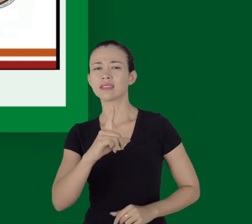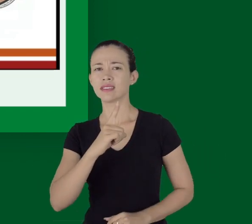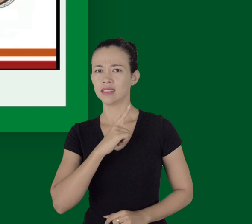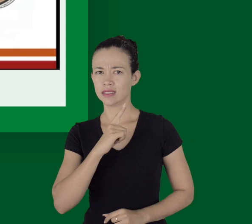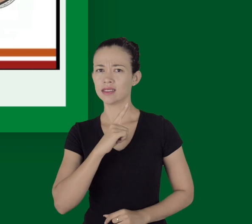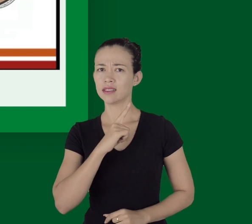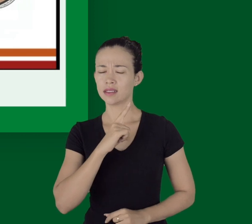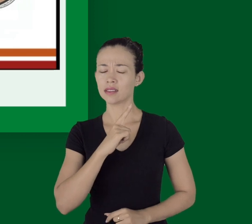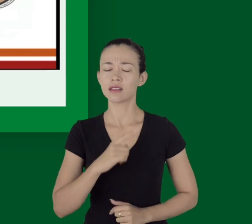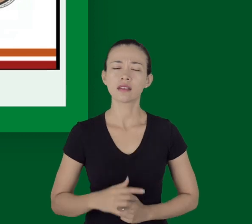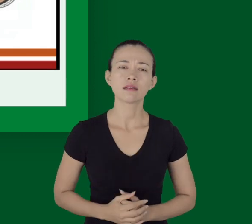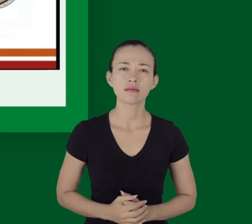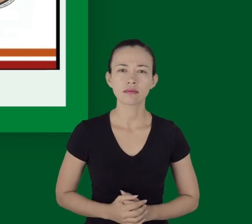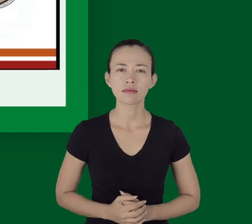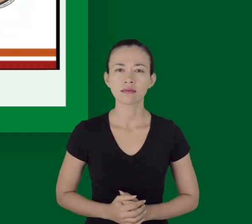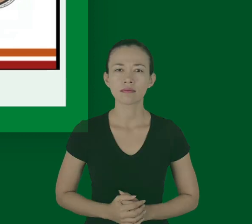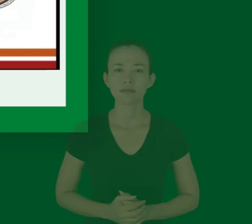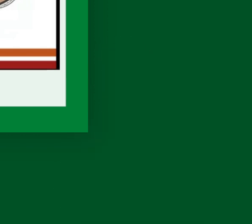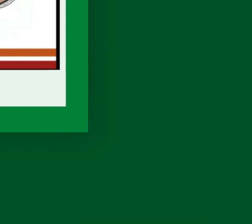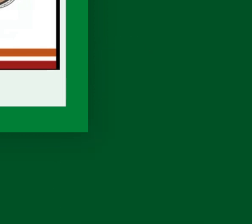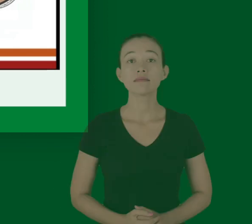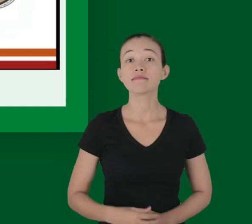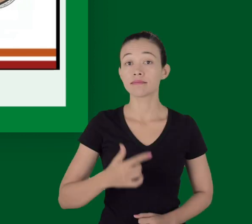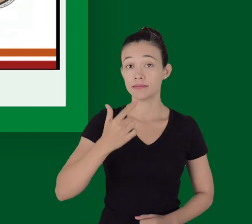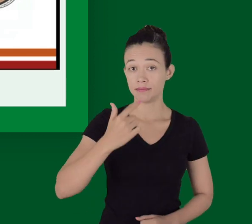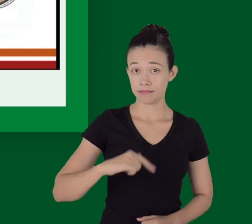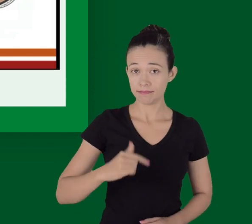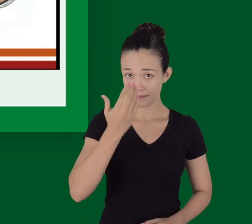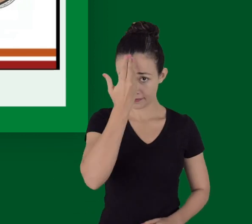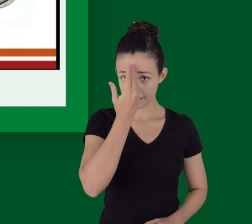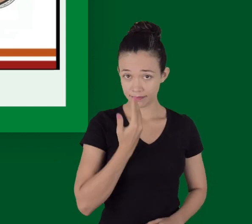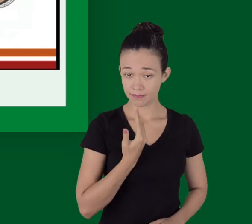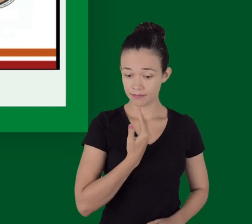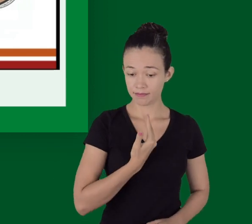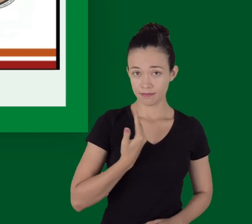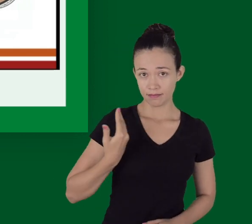sensorial e evoluindo com alteração, não só da